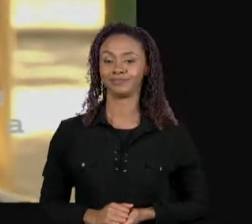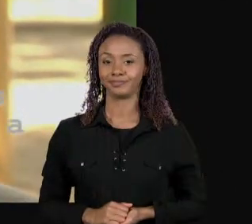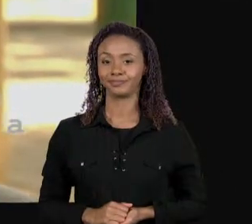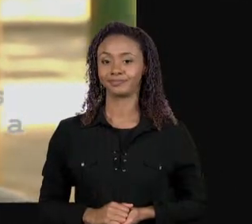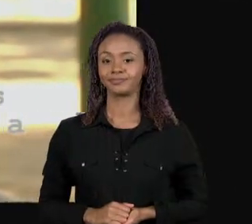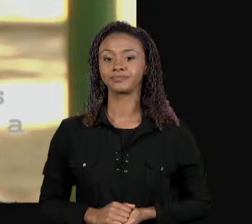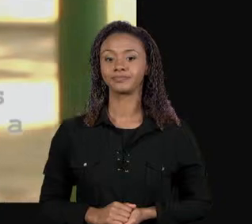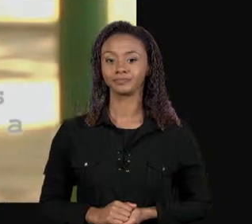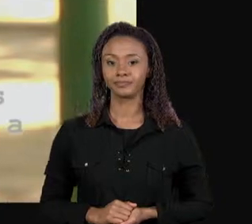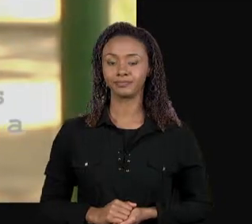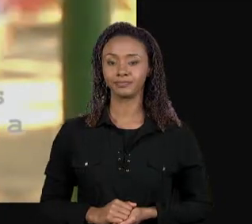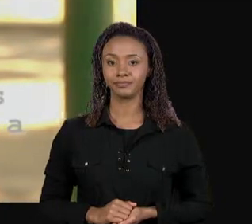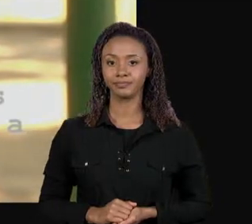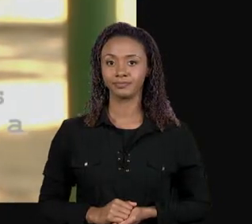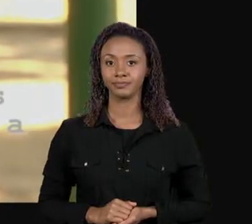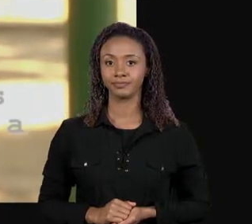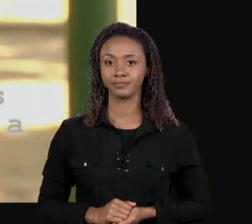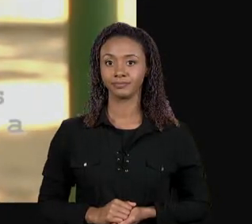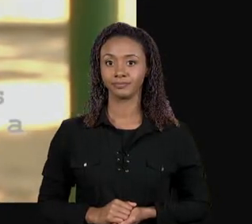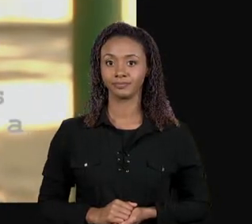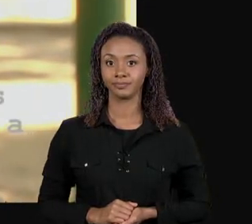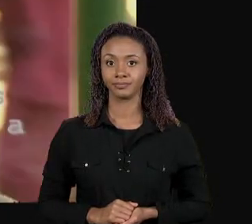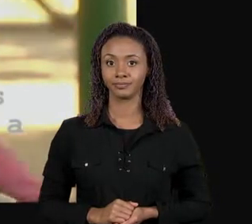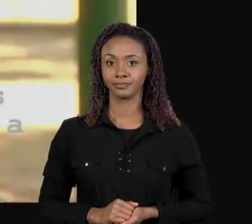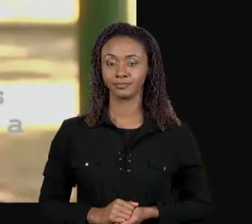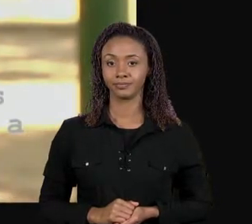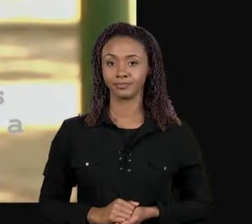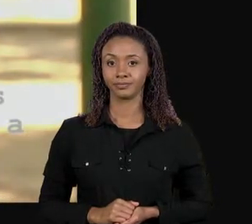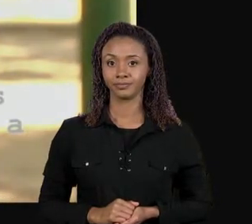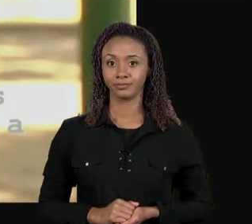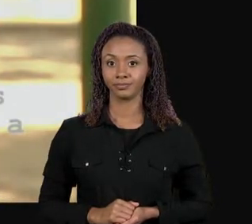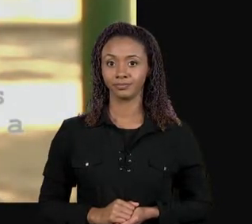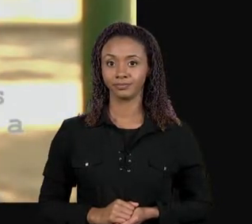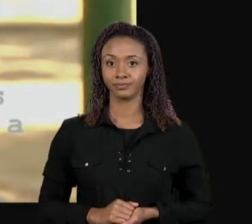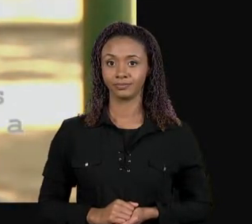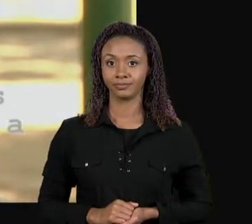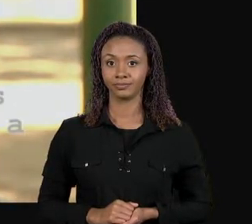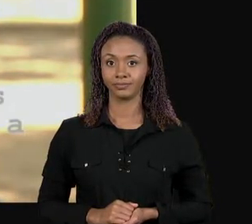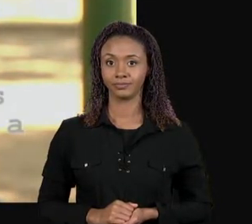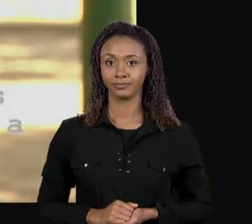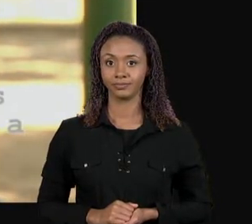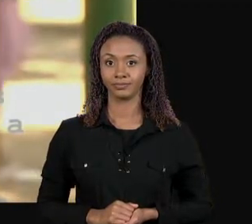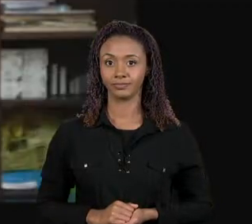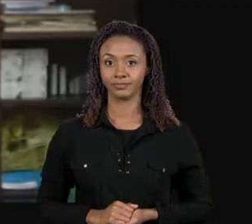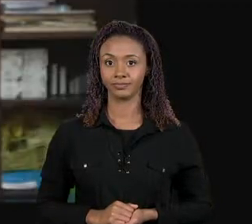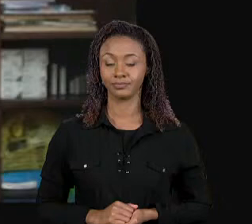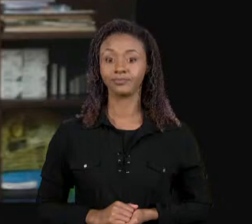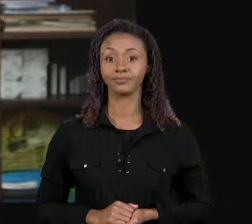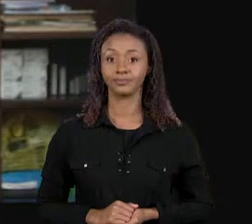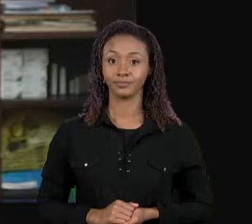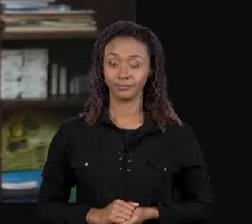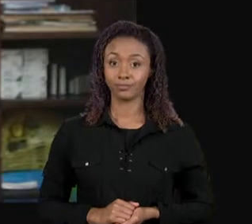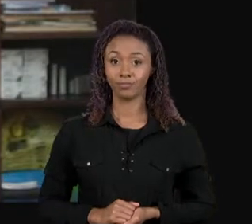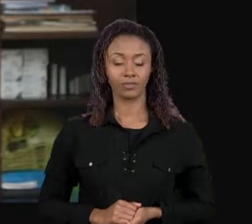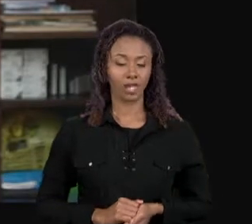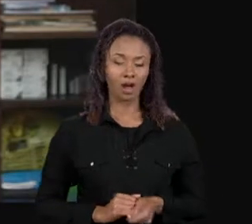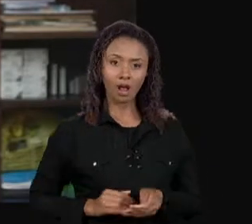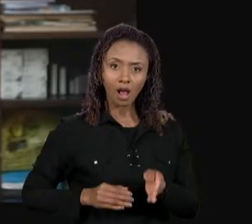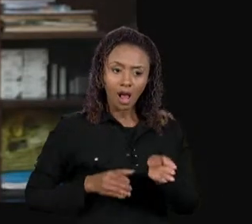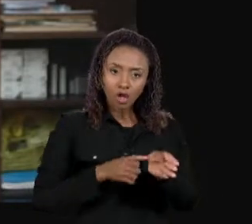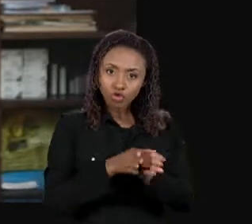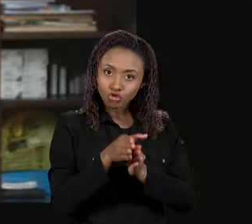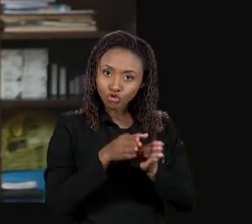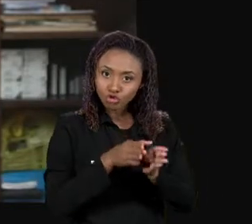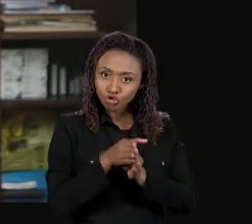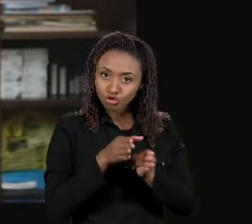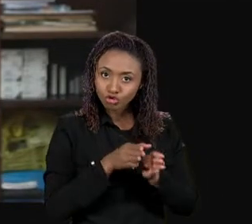A construção das diretrizes curriculares nacionais para a educação infantil. As diretrizes curriculares nacionais